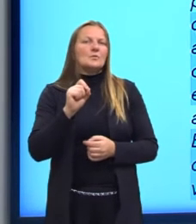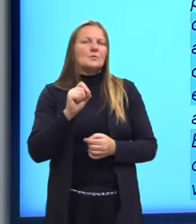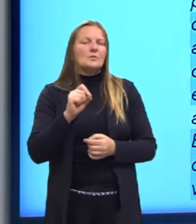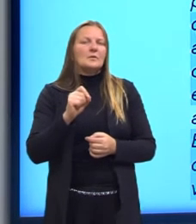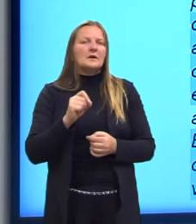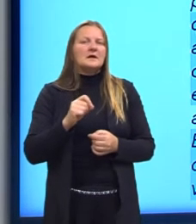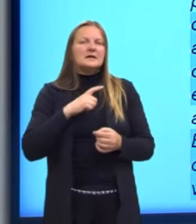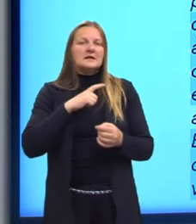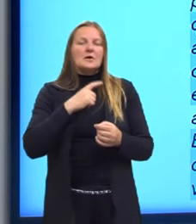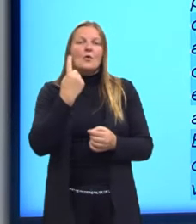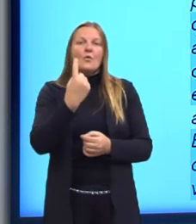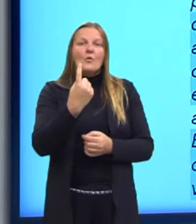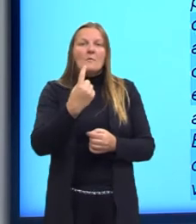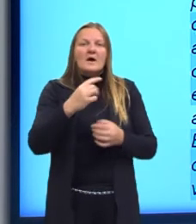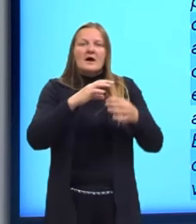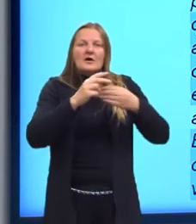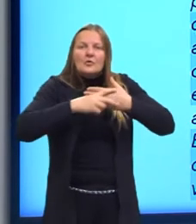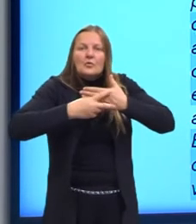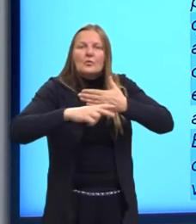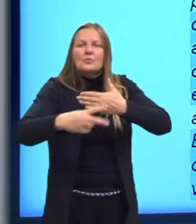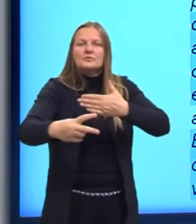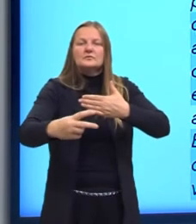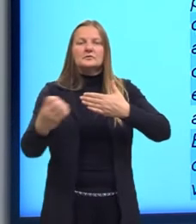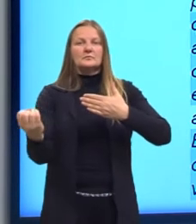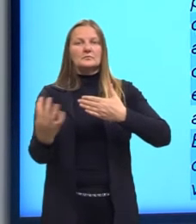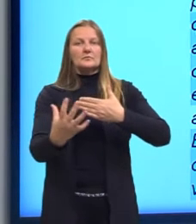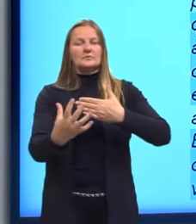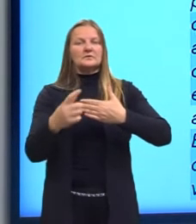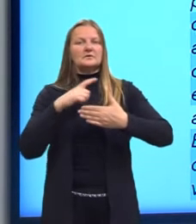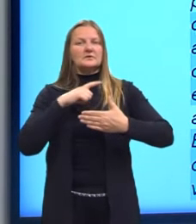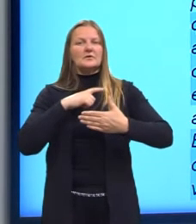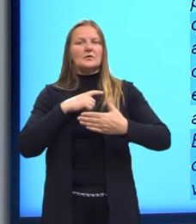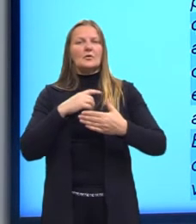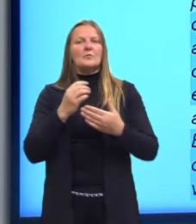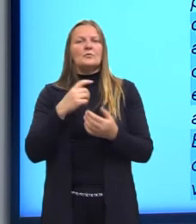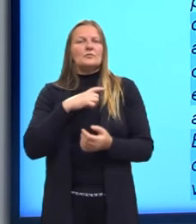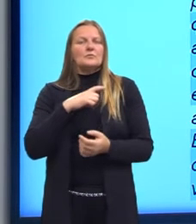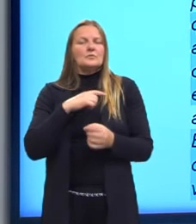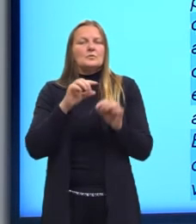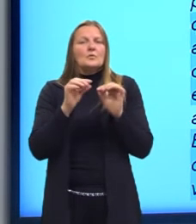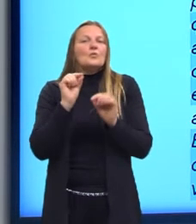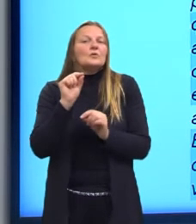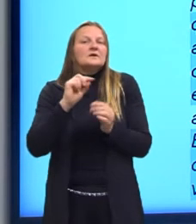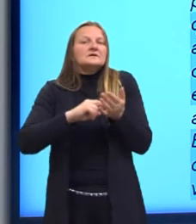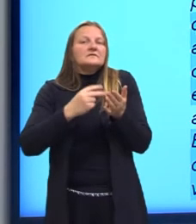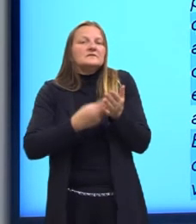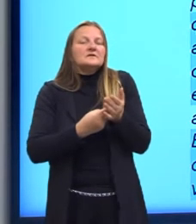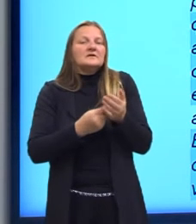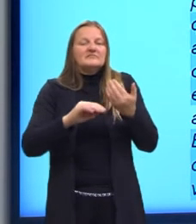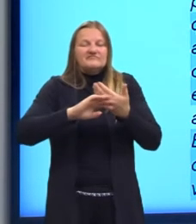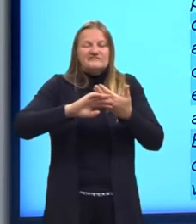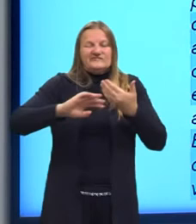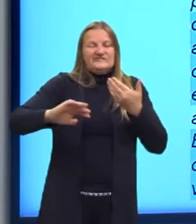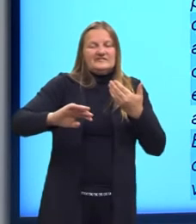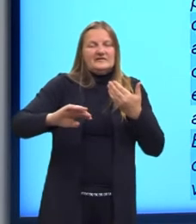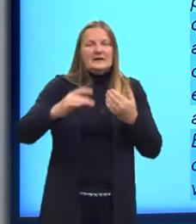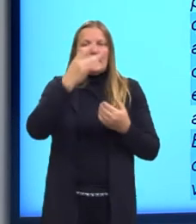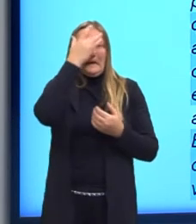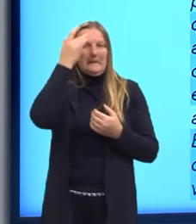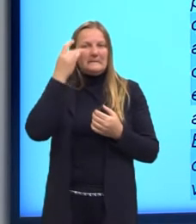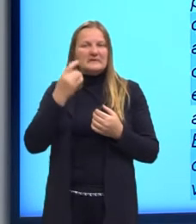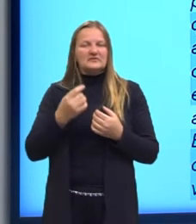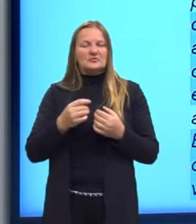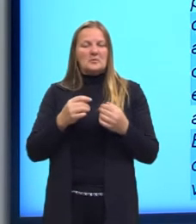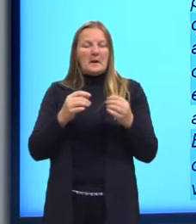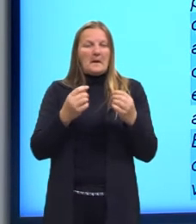como uma das consequências modernas a gentrificação Isto é o afastamento dos indivíduos com